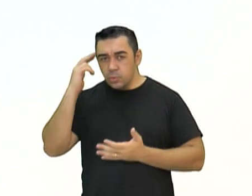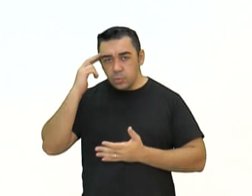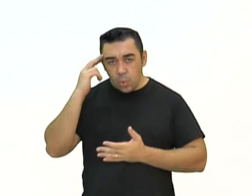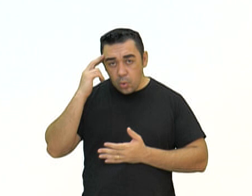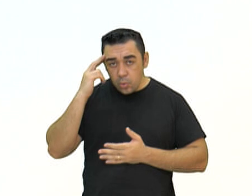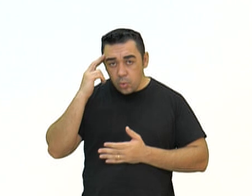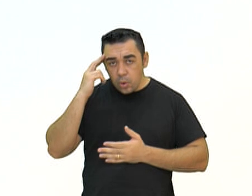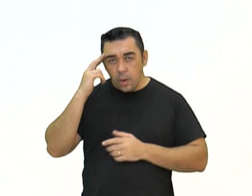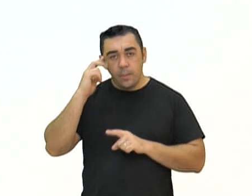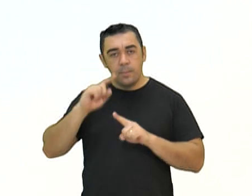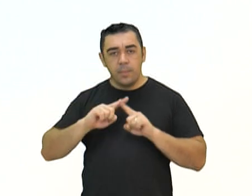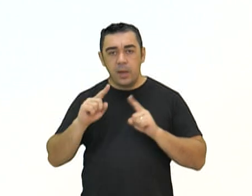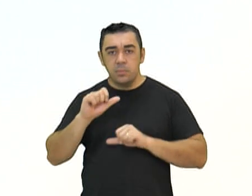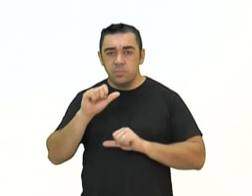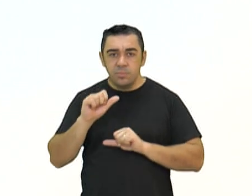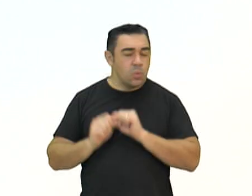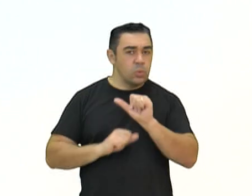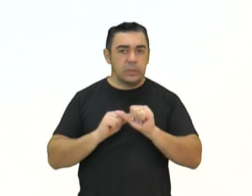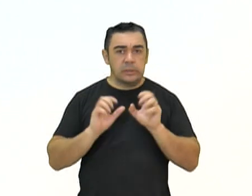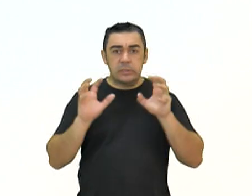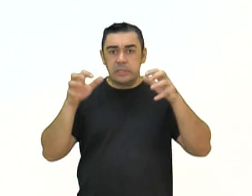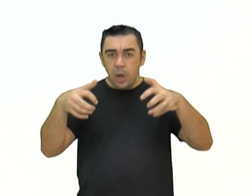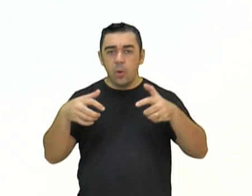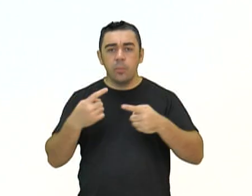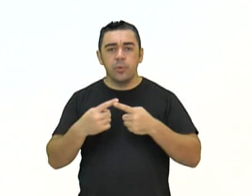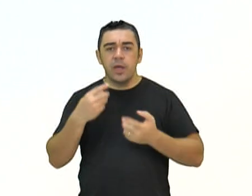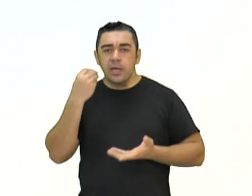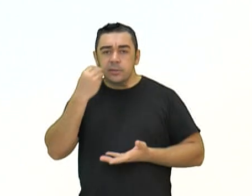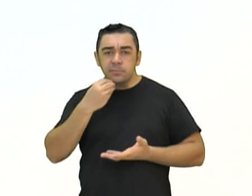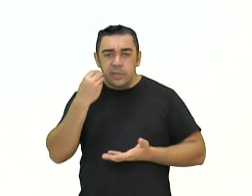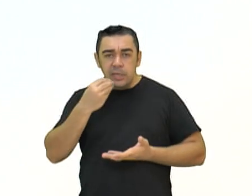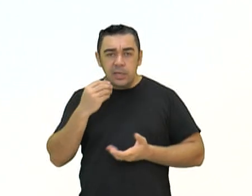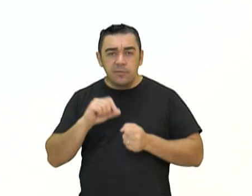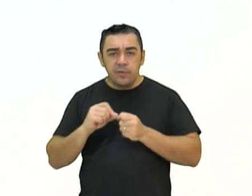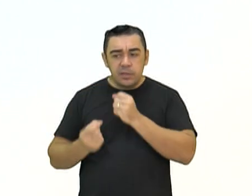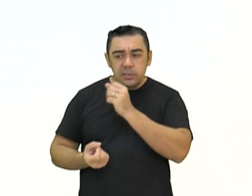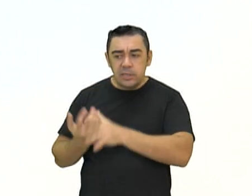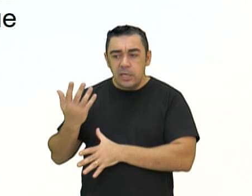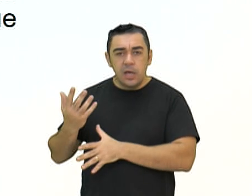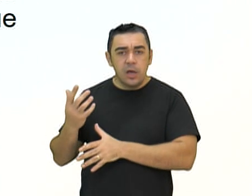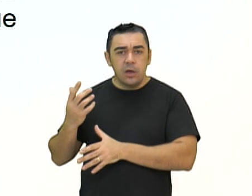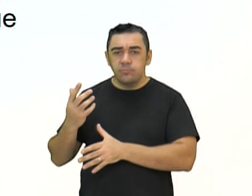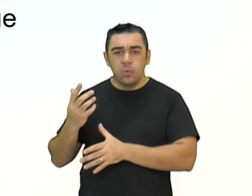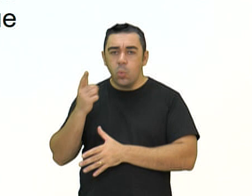um pesadelo, quando a experiência sai do controle de seus criadores.